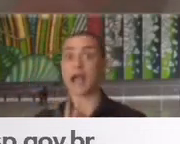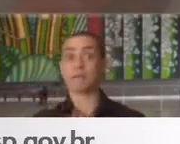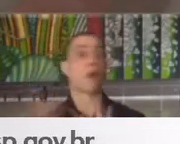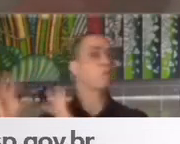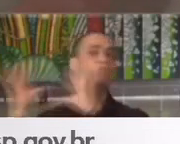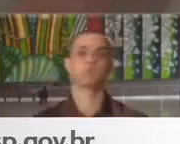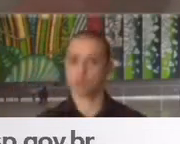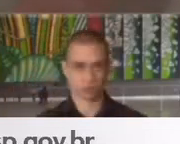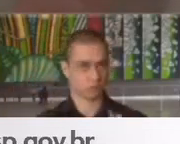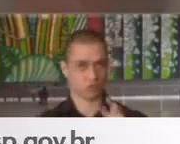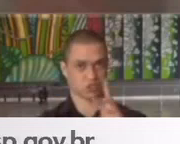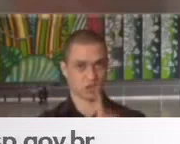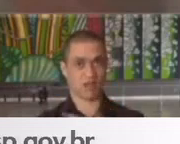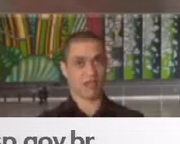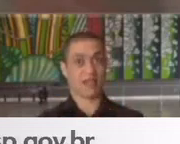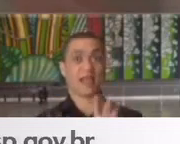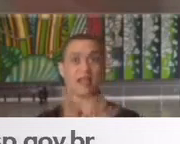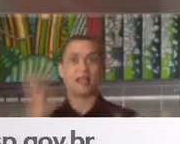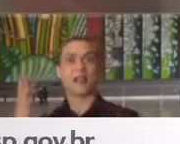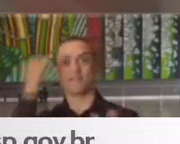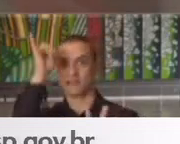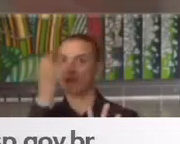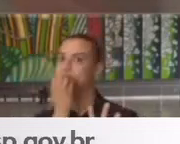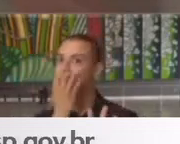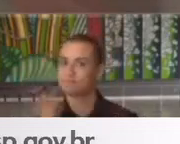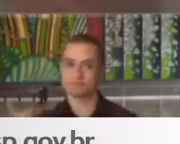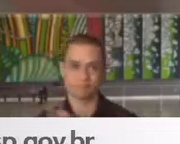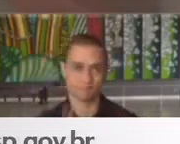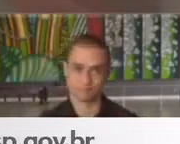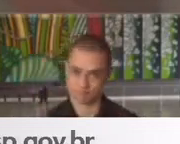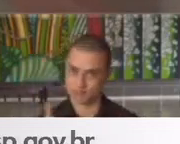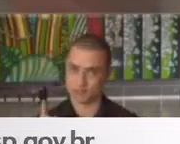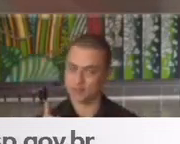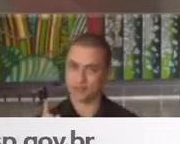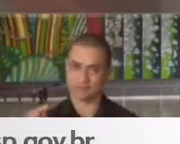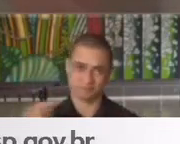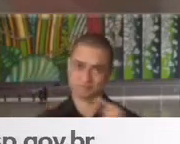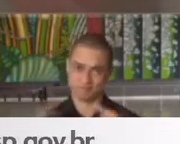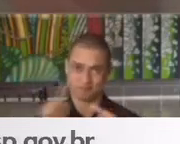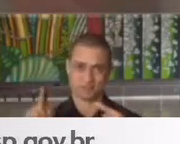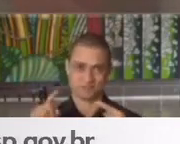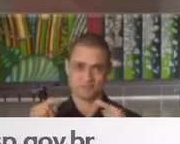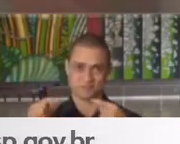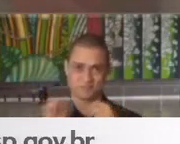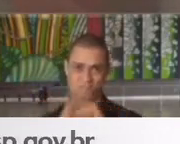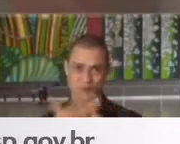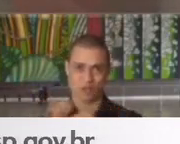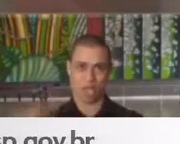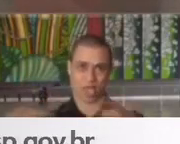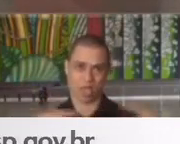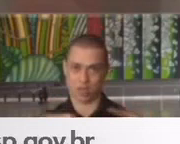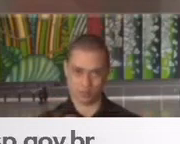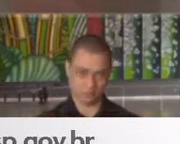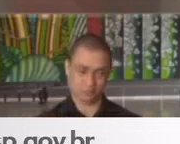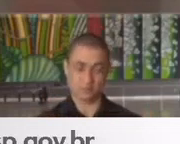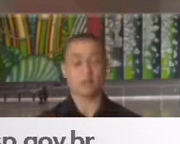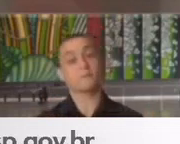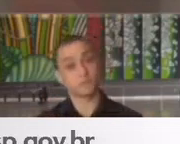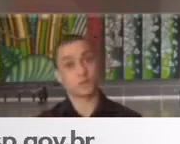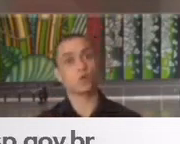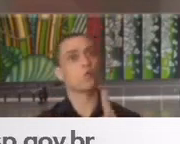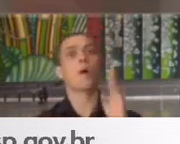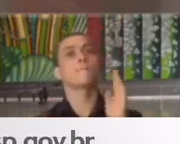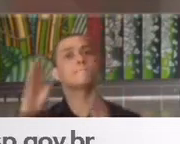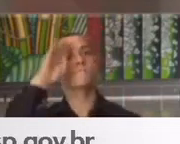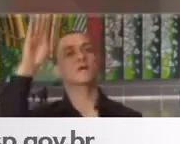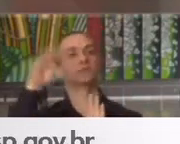procedimento, para não haver filas, que seria absolutamente inadequado num momento como esse. E seguimos as prioridades